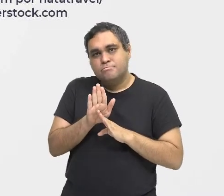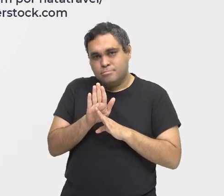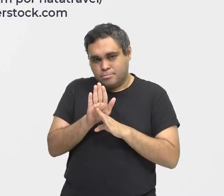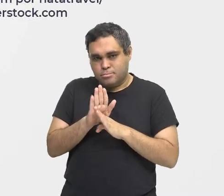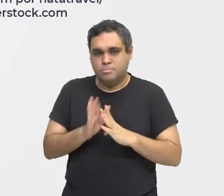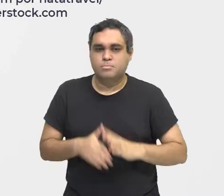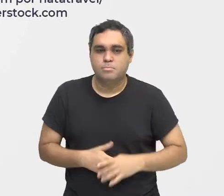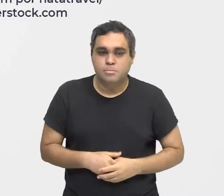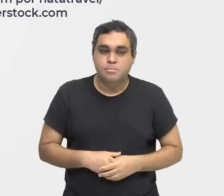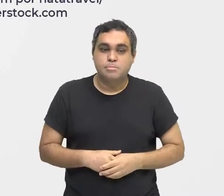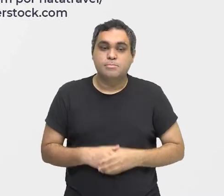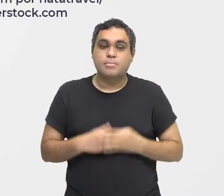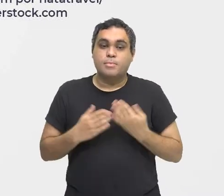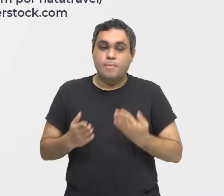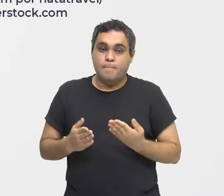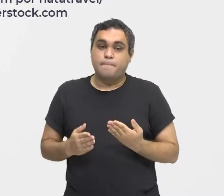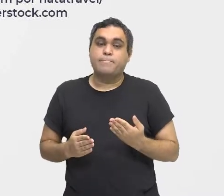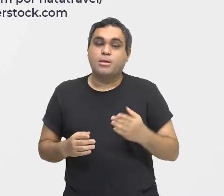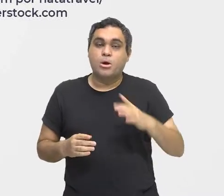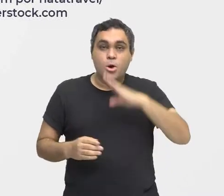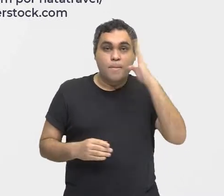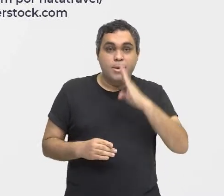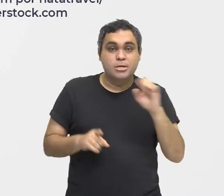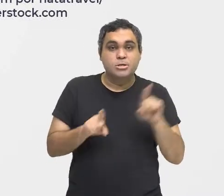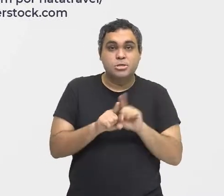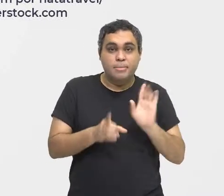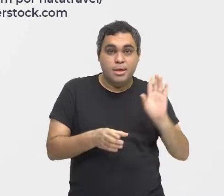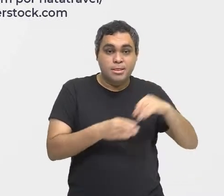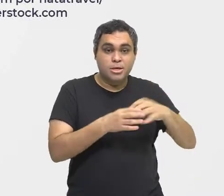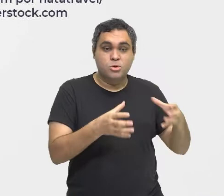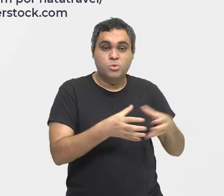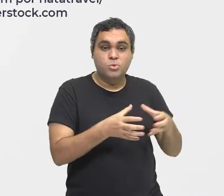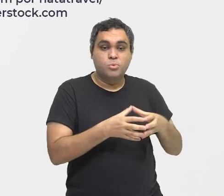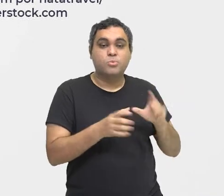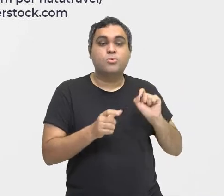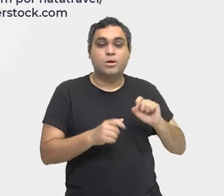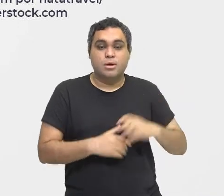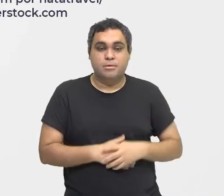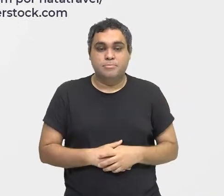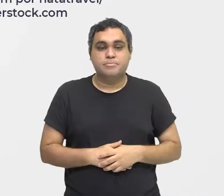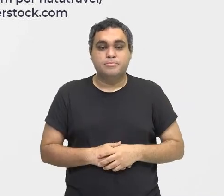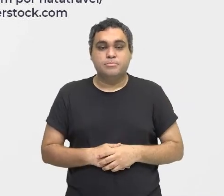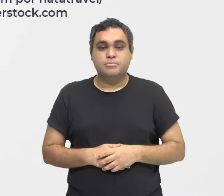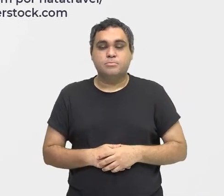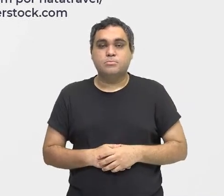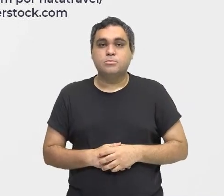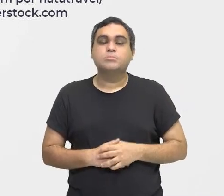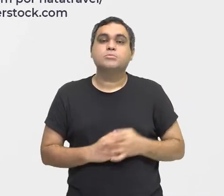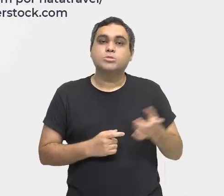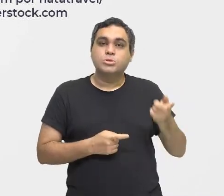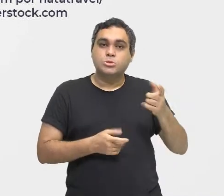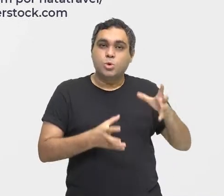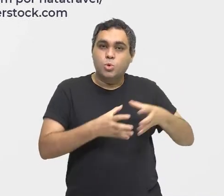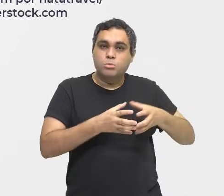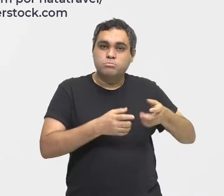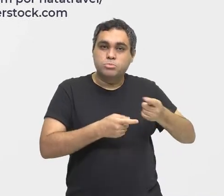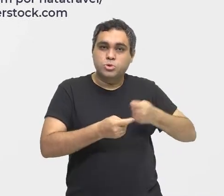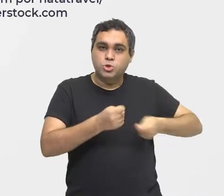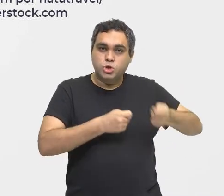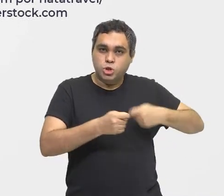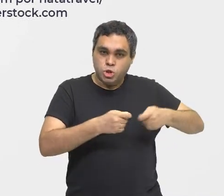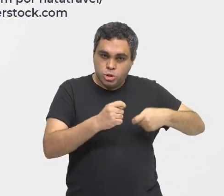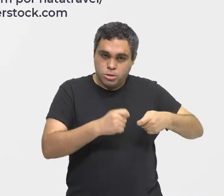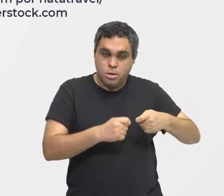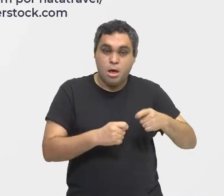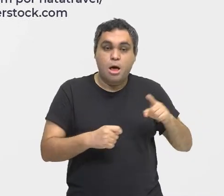fazer parte dos BRICS, também o Brasil ele vai fazer parte, vai ser membro, né, de organizações econômicas, como